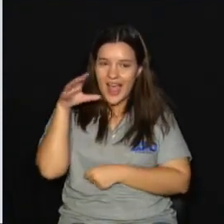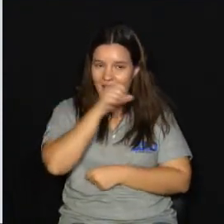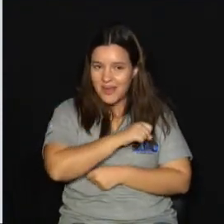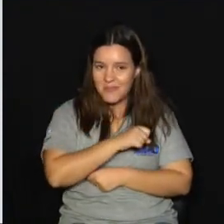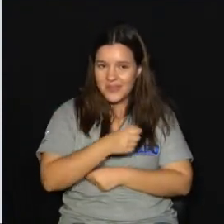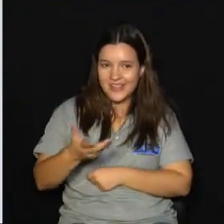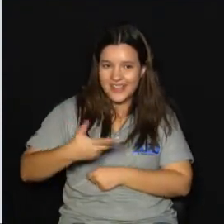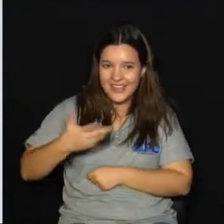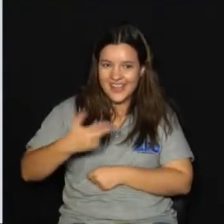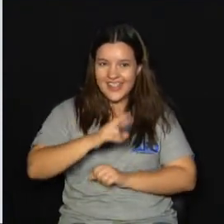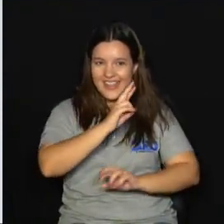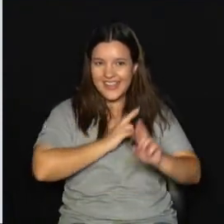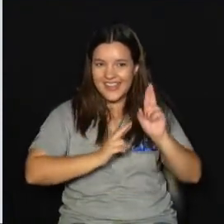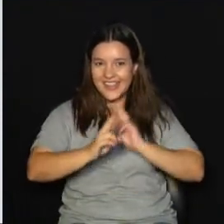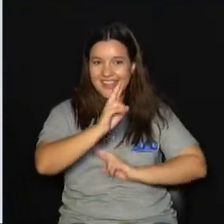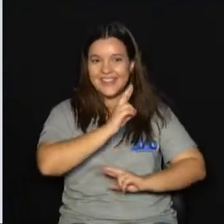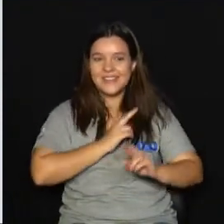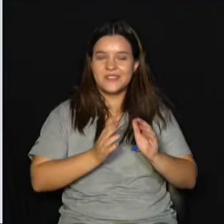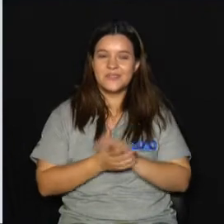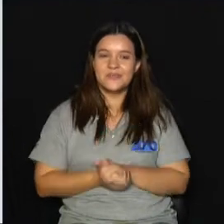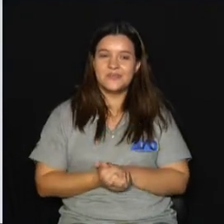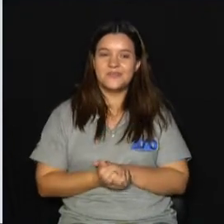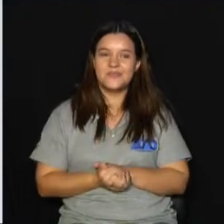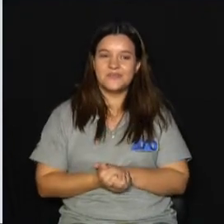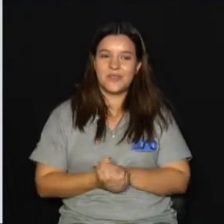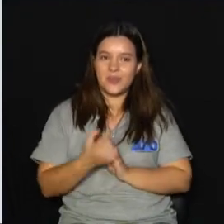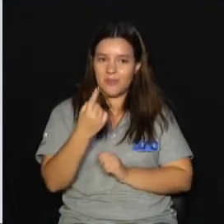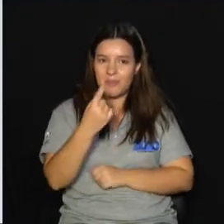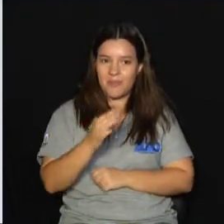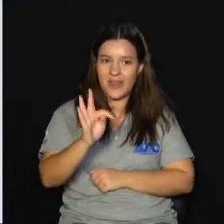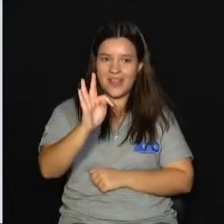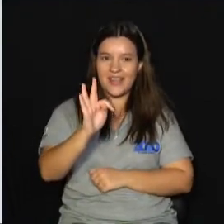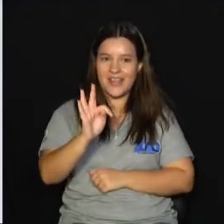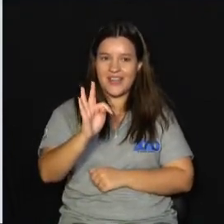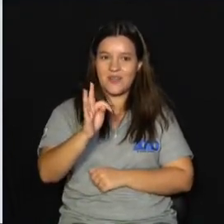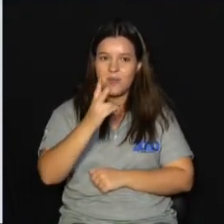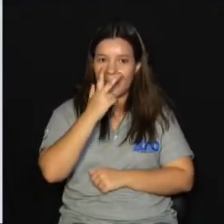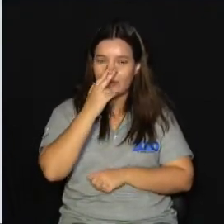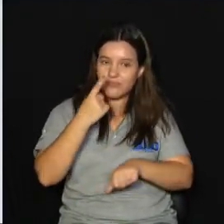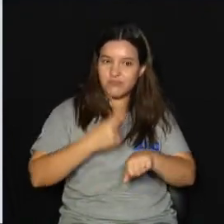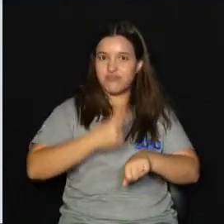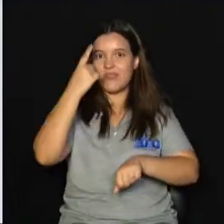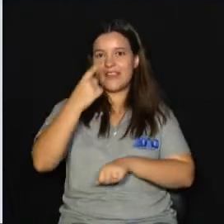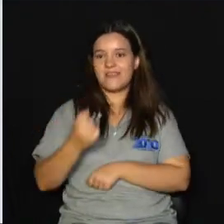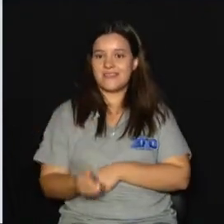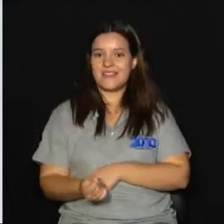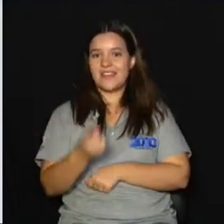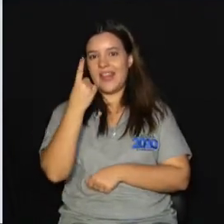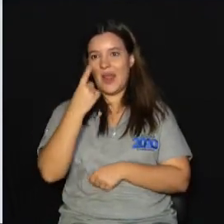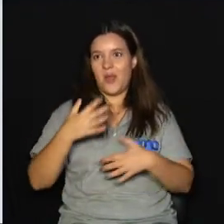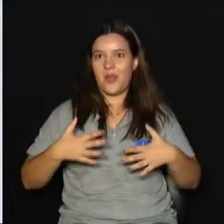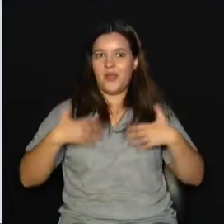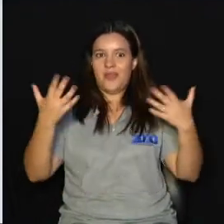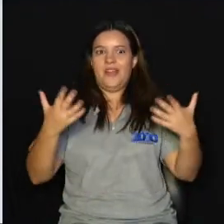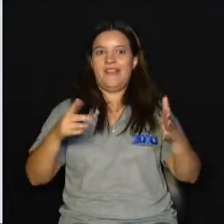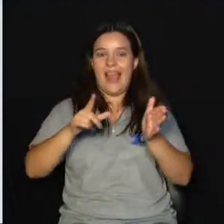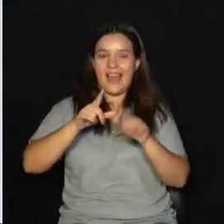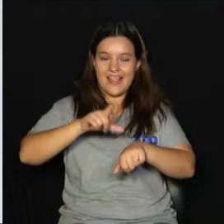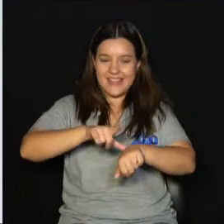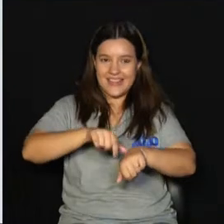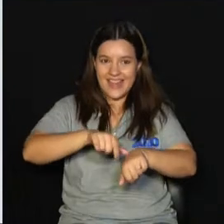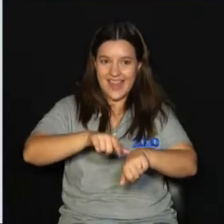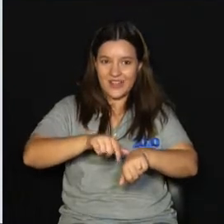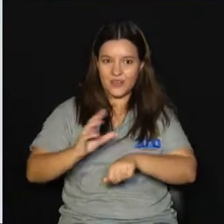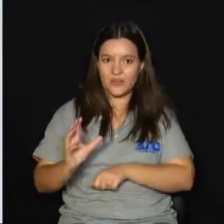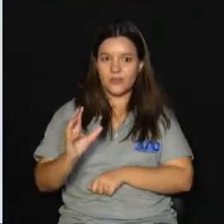resultado, em questão de procedimento. Então, no primeiro turno, aconteceu um estranhamento gigantesco, esse atraso que aconteceu, porque